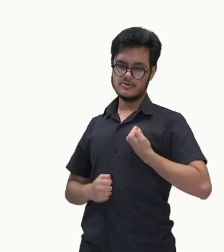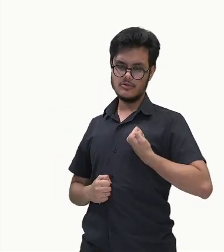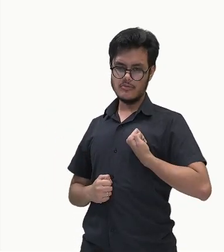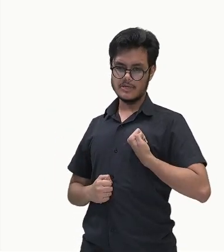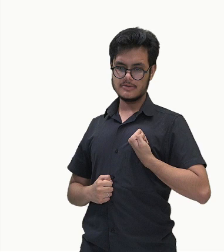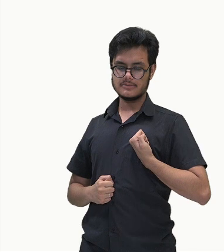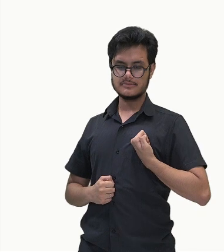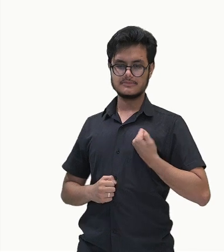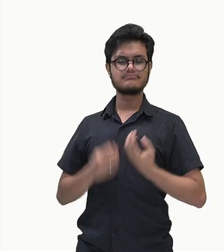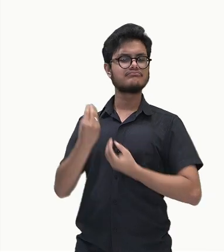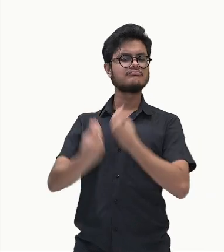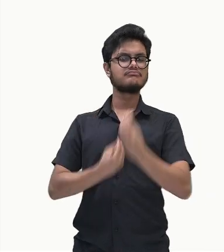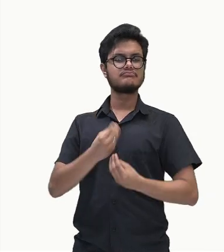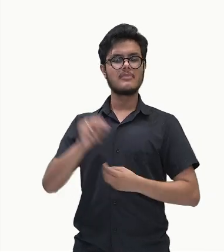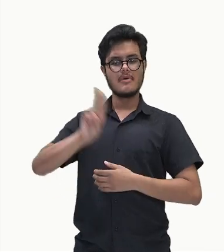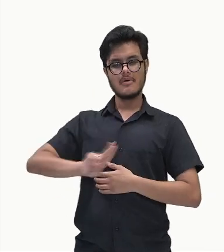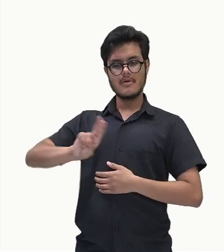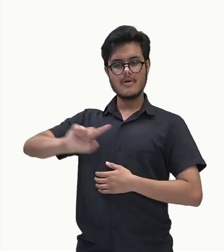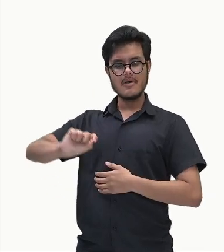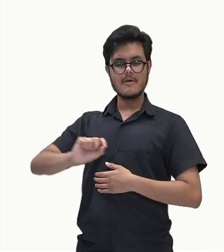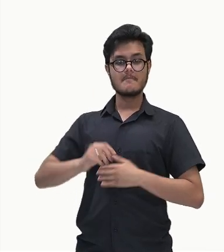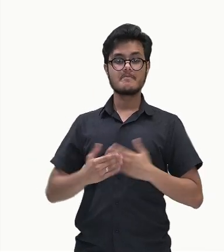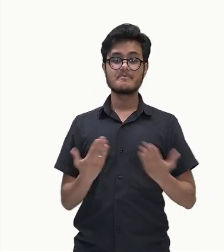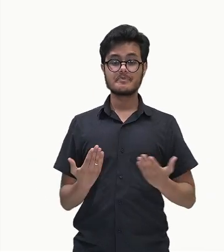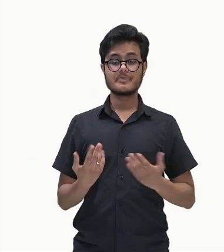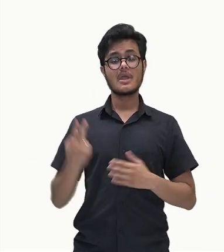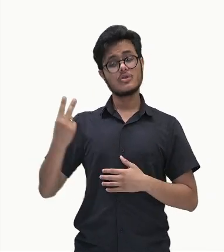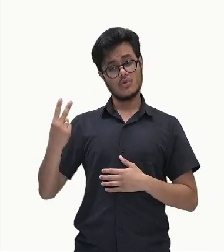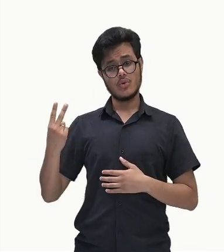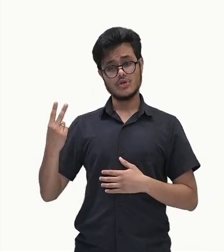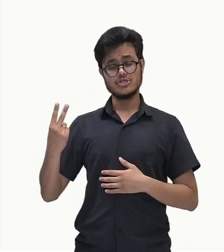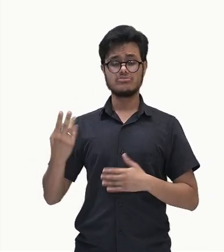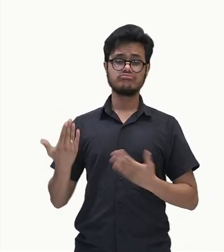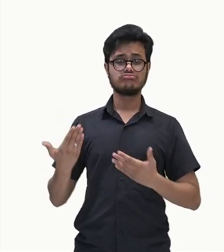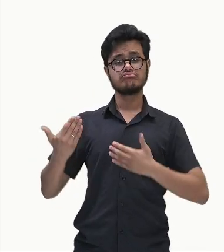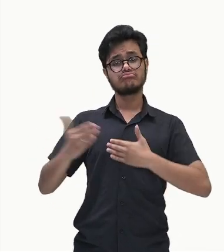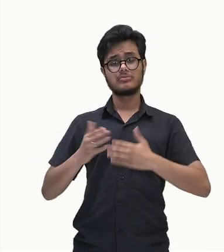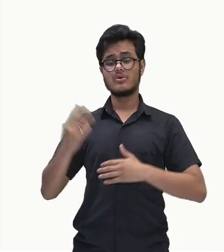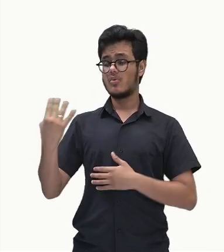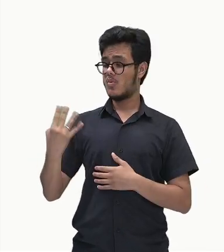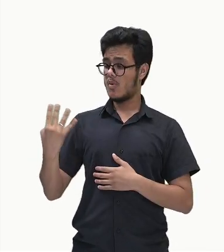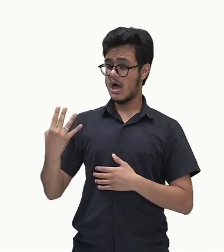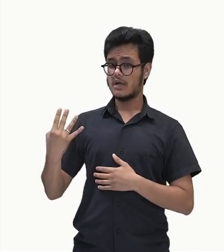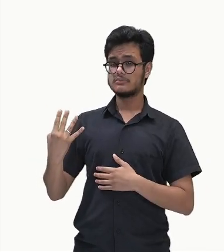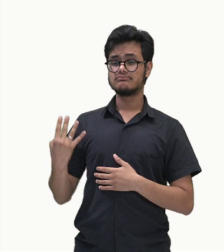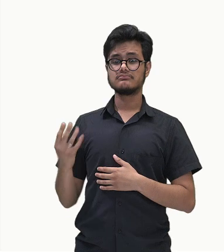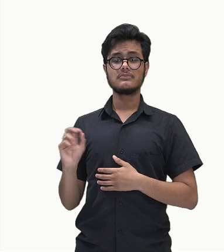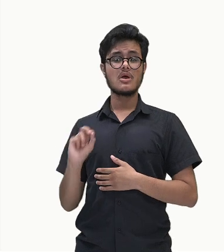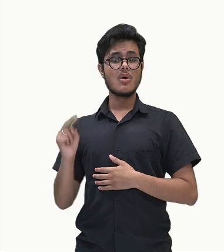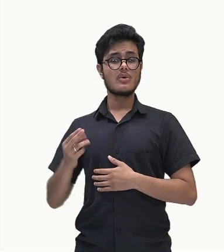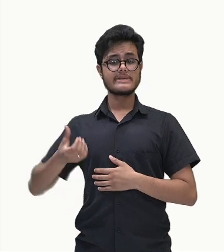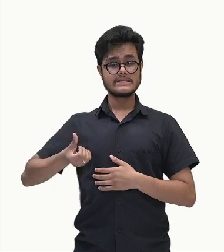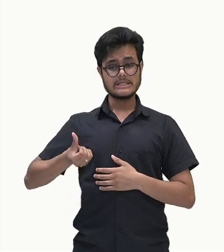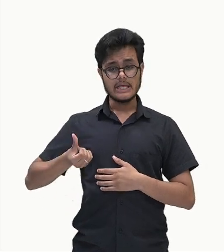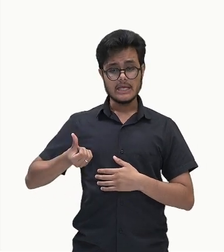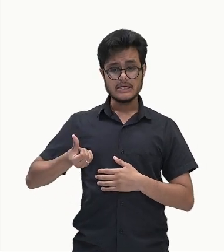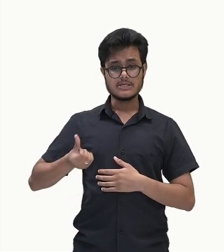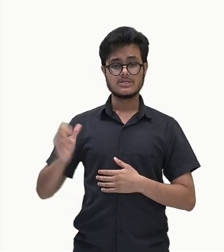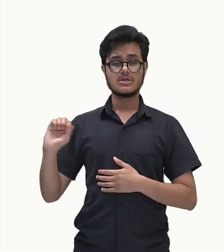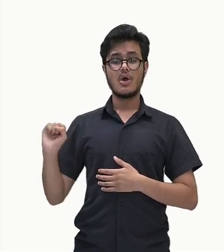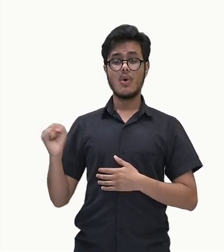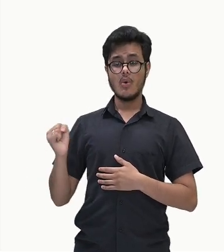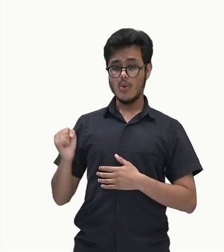dígito tem que ser par aí vai ser ou dois ou 4 ou seis ou